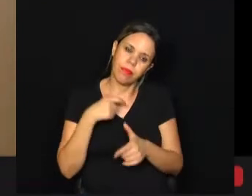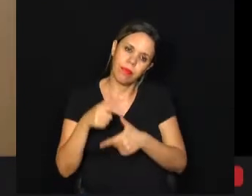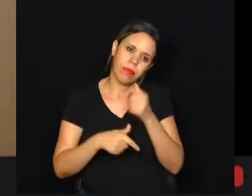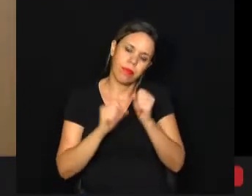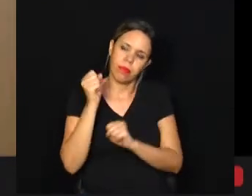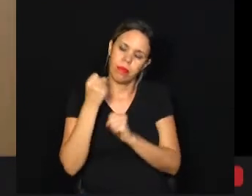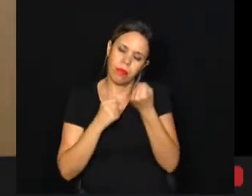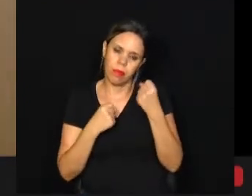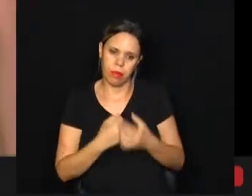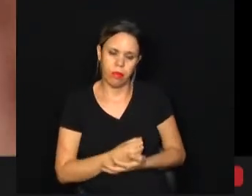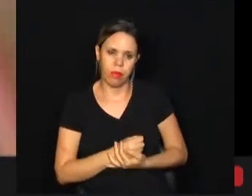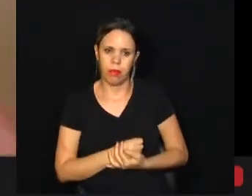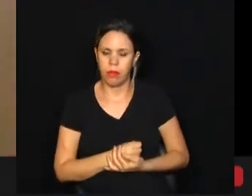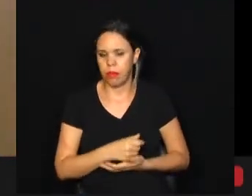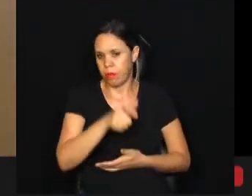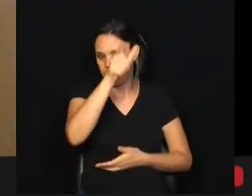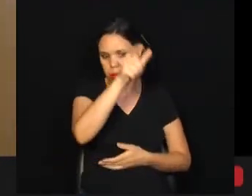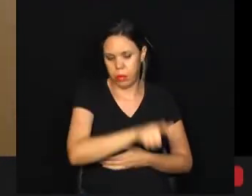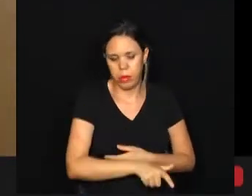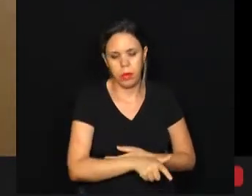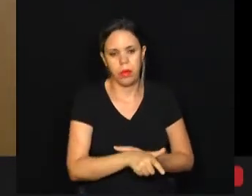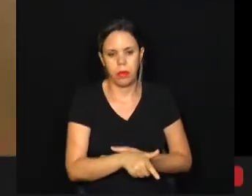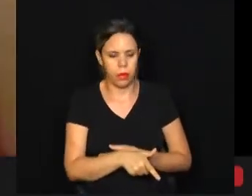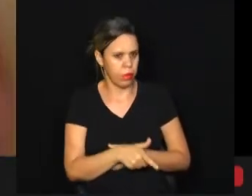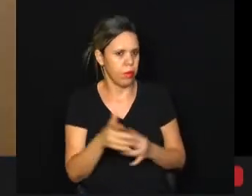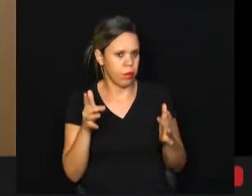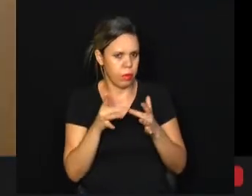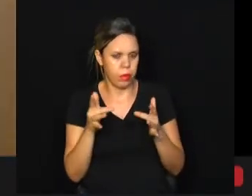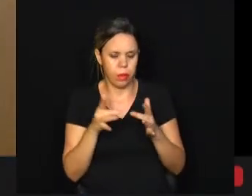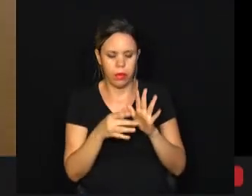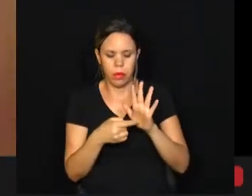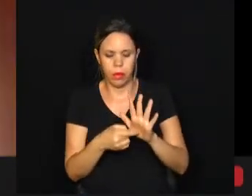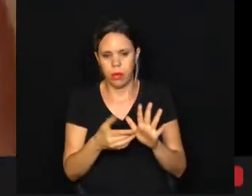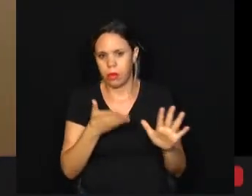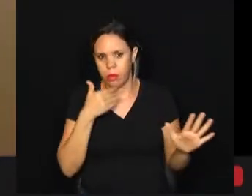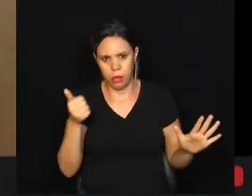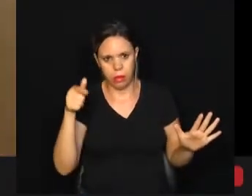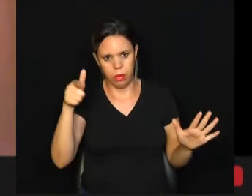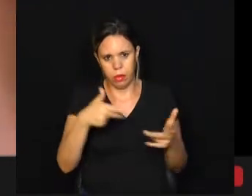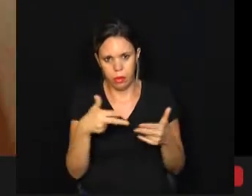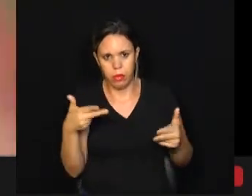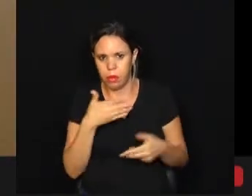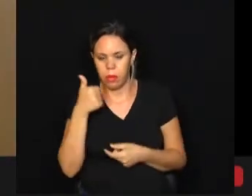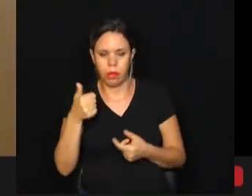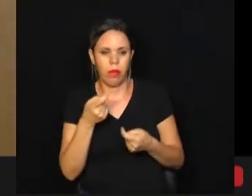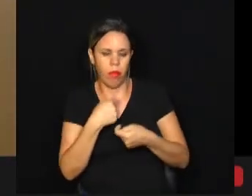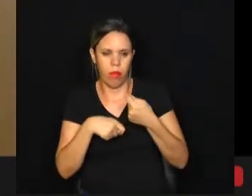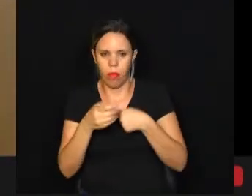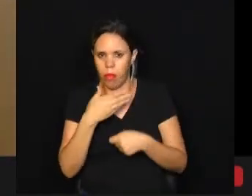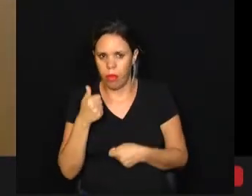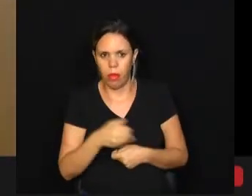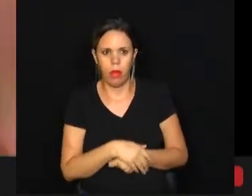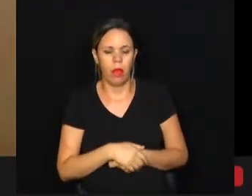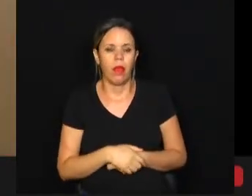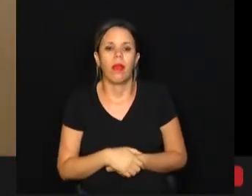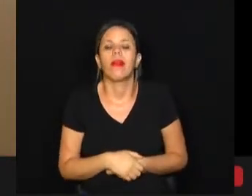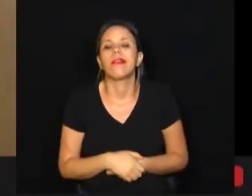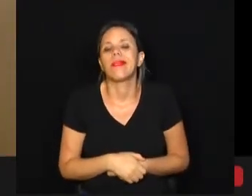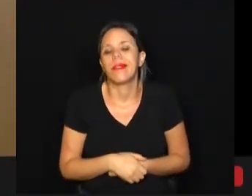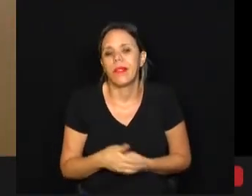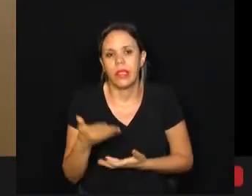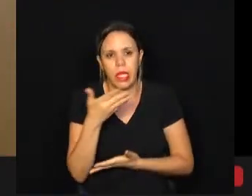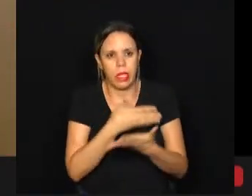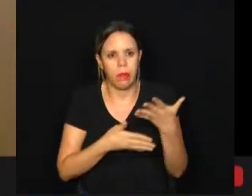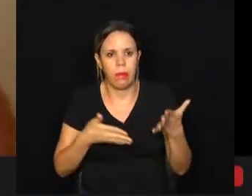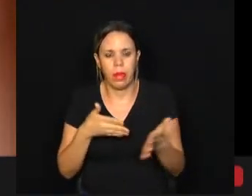industrial. É a pessoa que põe a mão nas coisas. Se você tiver uma pessoa melhor, você tem coisas melhores, você tem uma economia melhor. O que atrapalha a gente